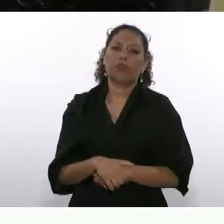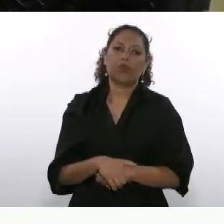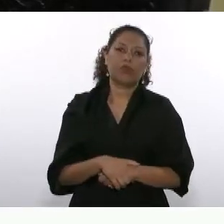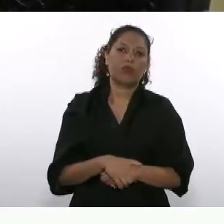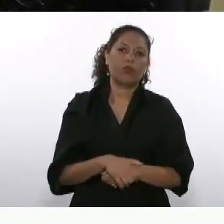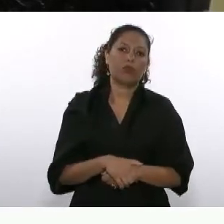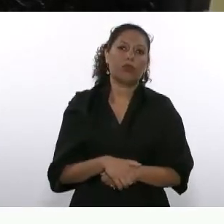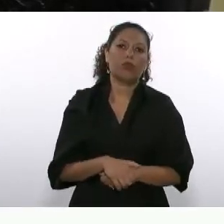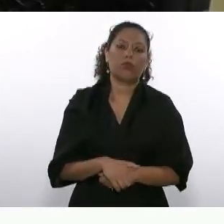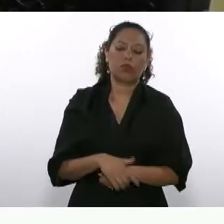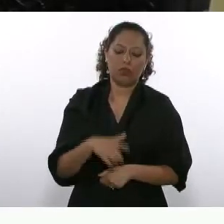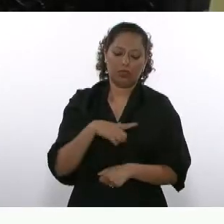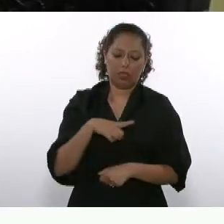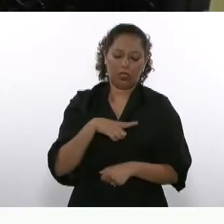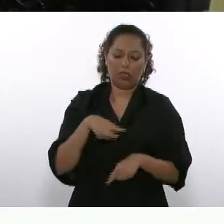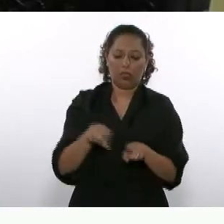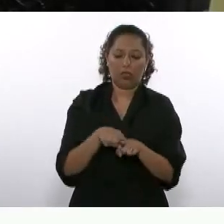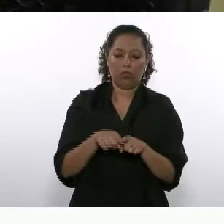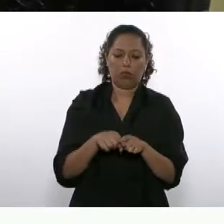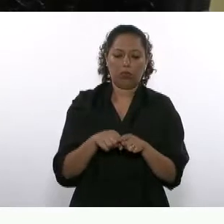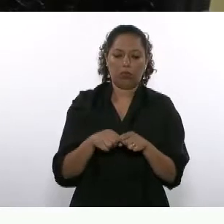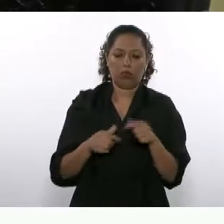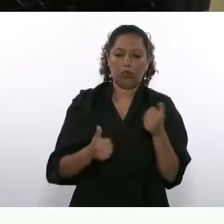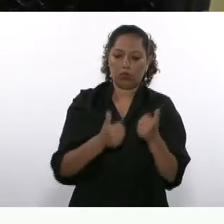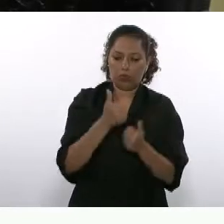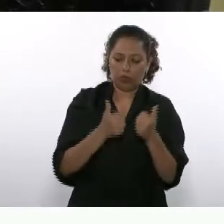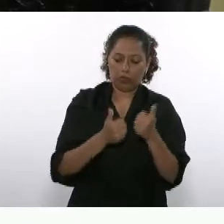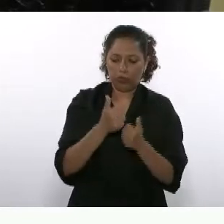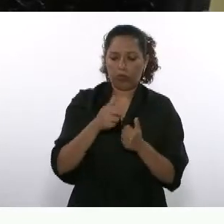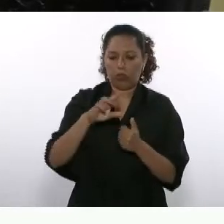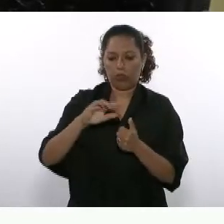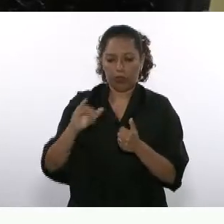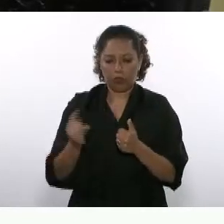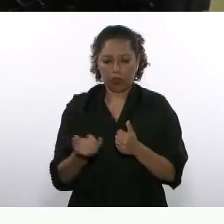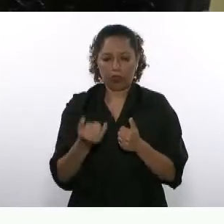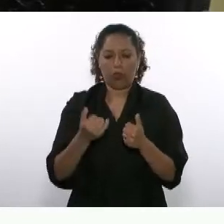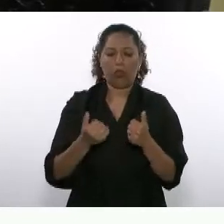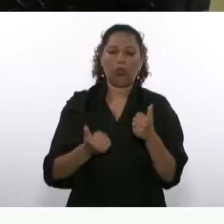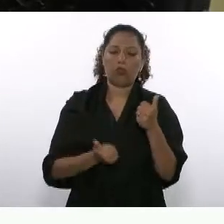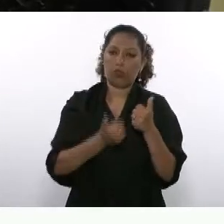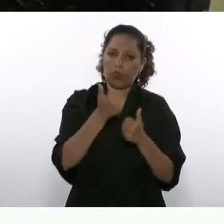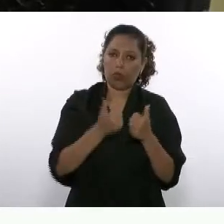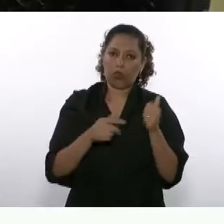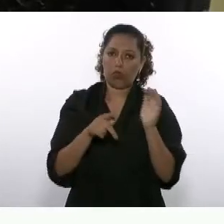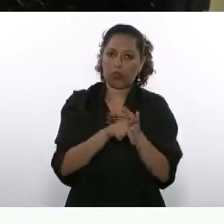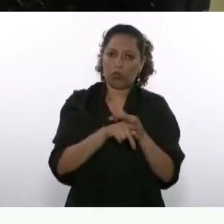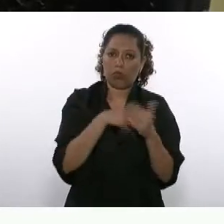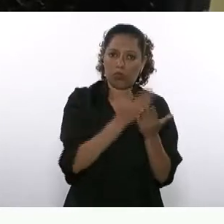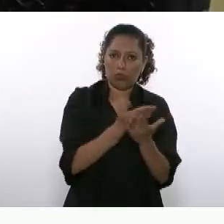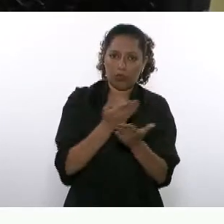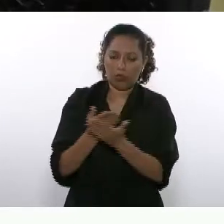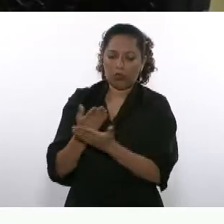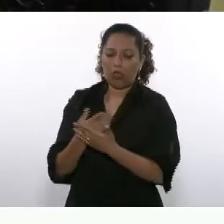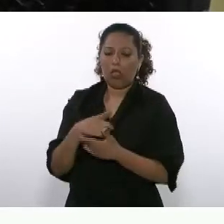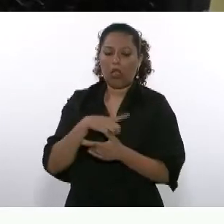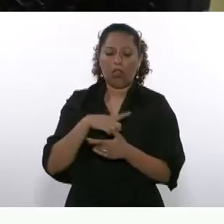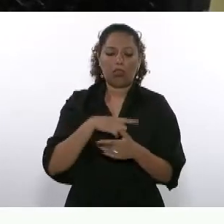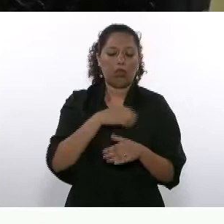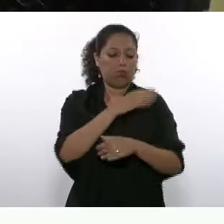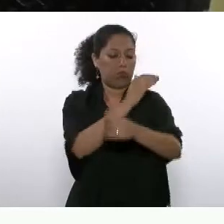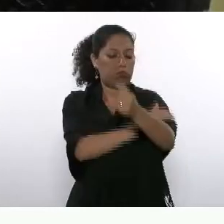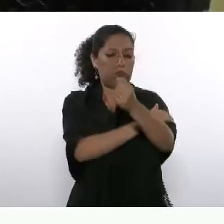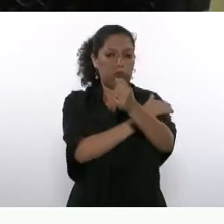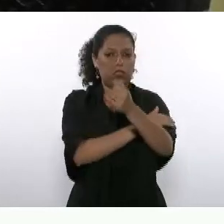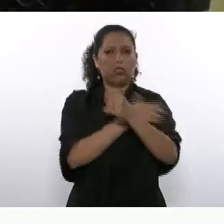além então do Esporte RJ, dos Jogos Estudantis, RJ Mais Inclusão e Empoderadas, existe